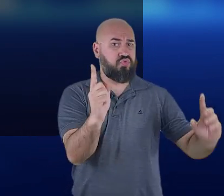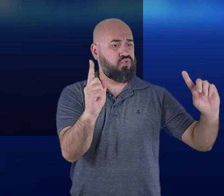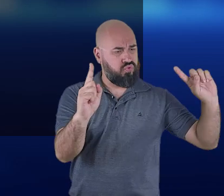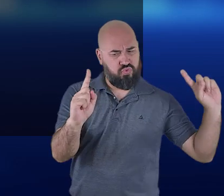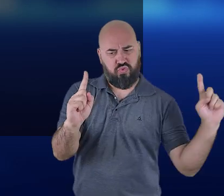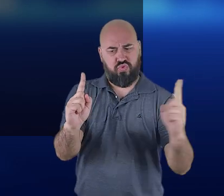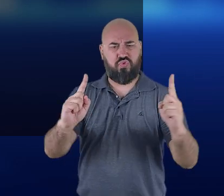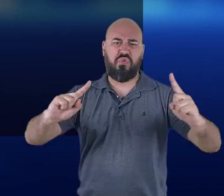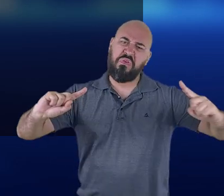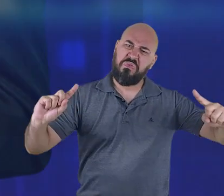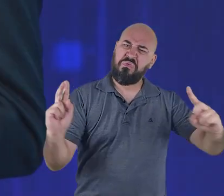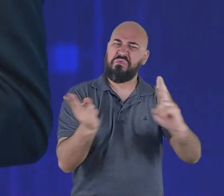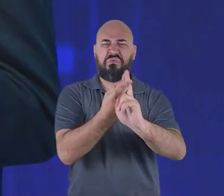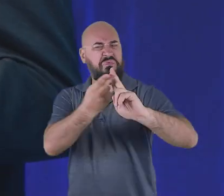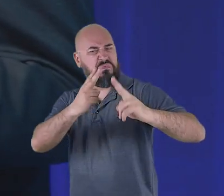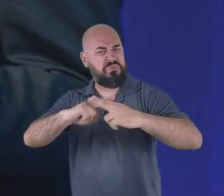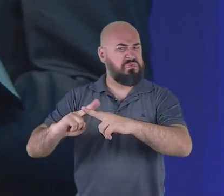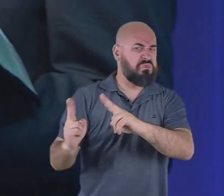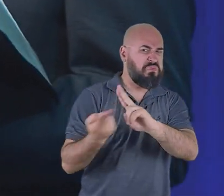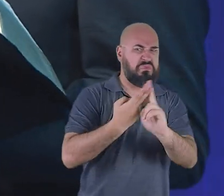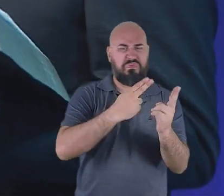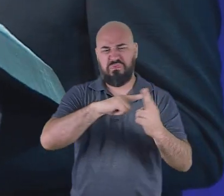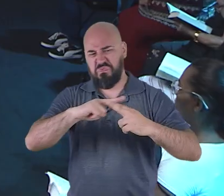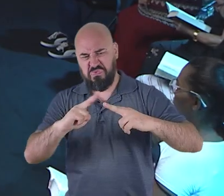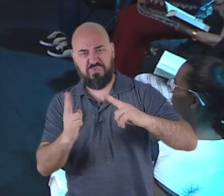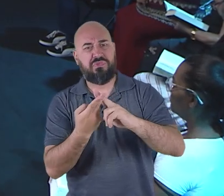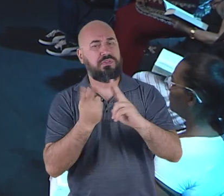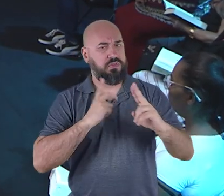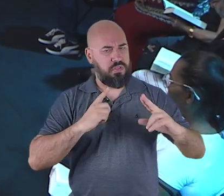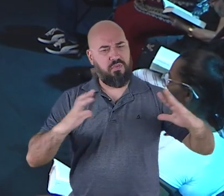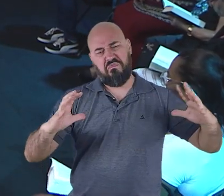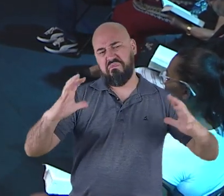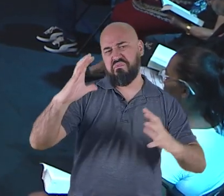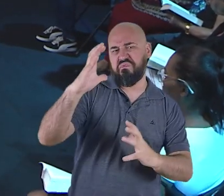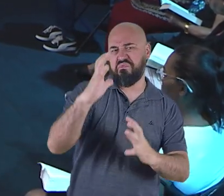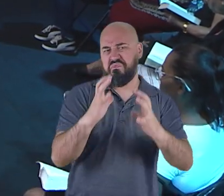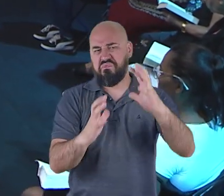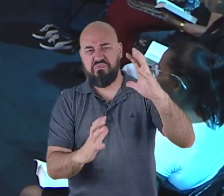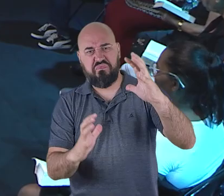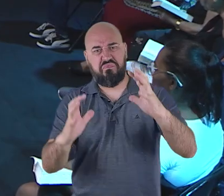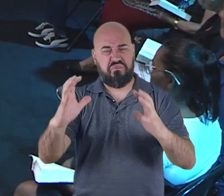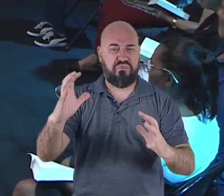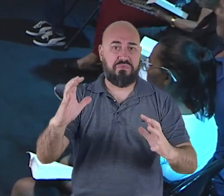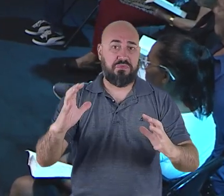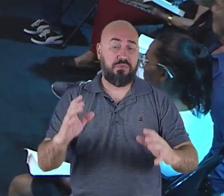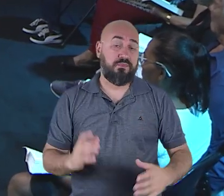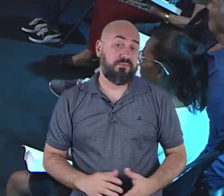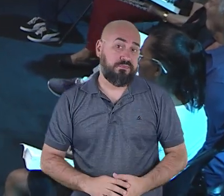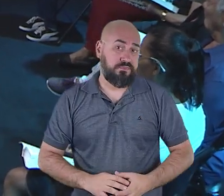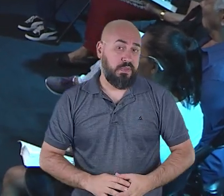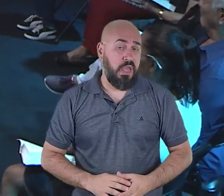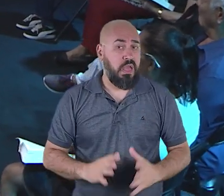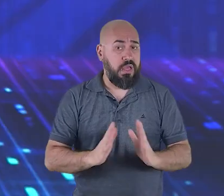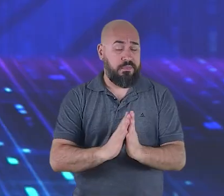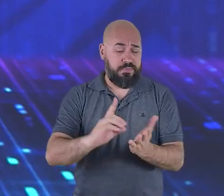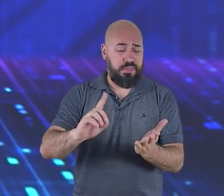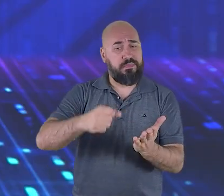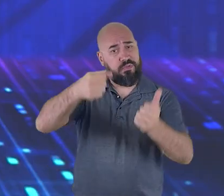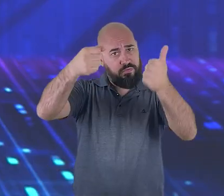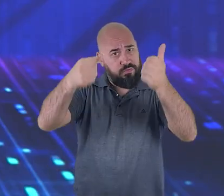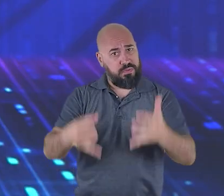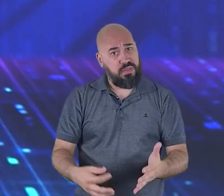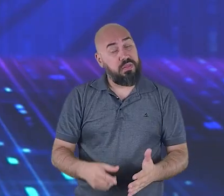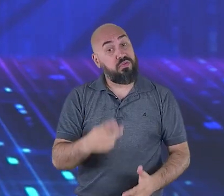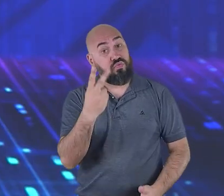seus anjos. A Bíblia compartilha dois relatos que nos ajudam a entender a origem